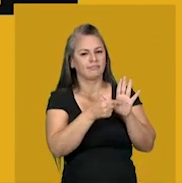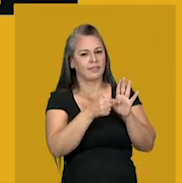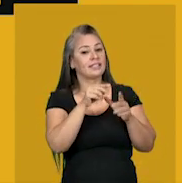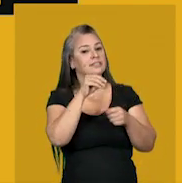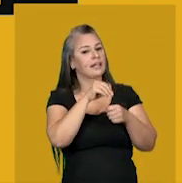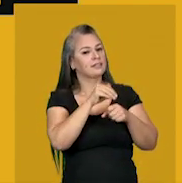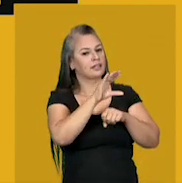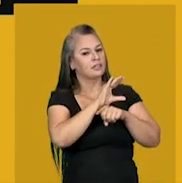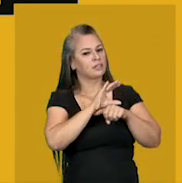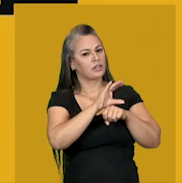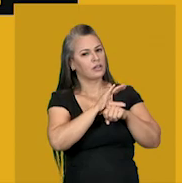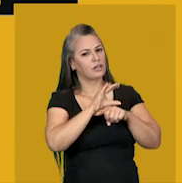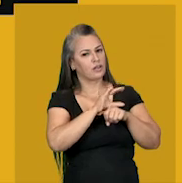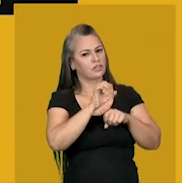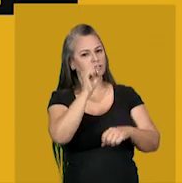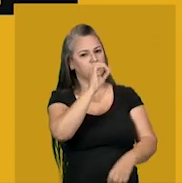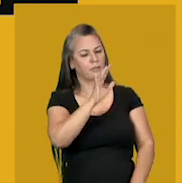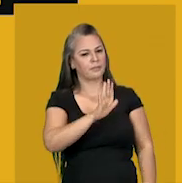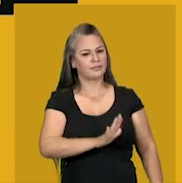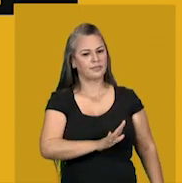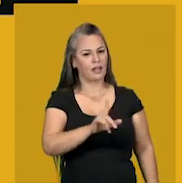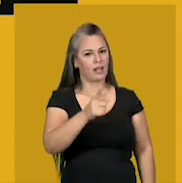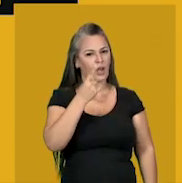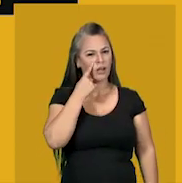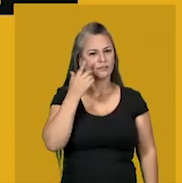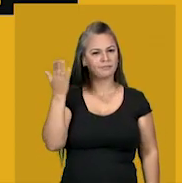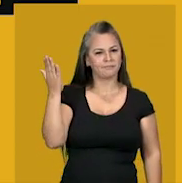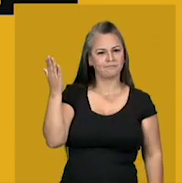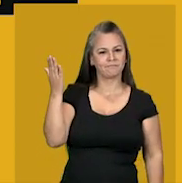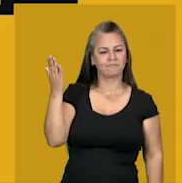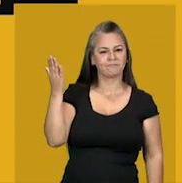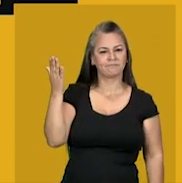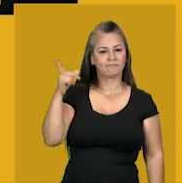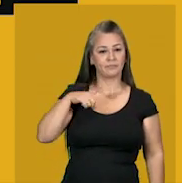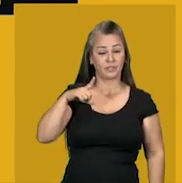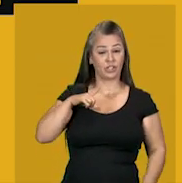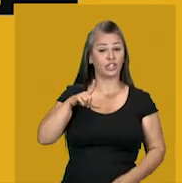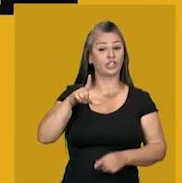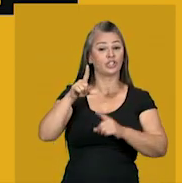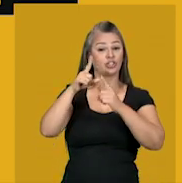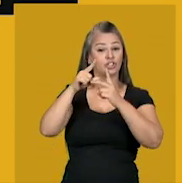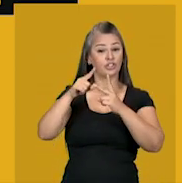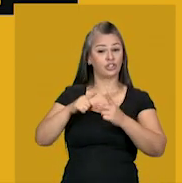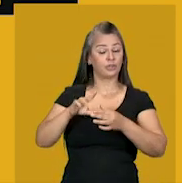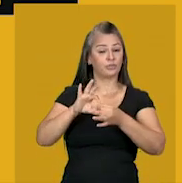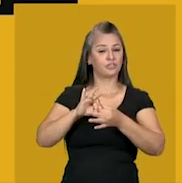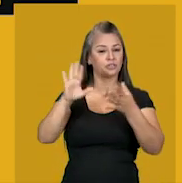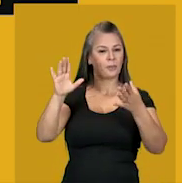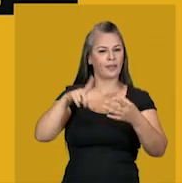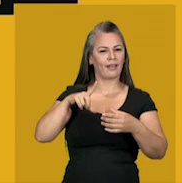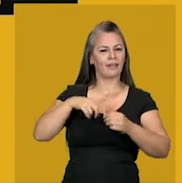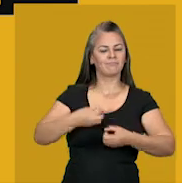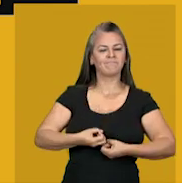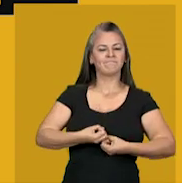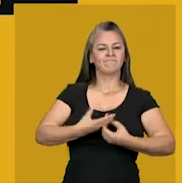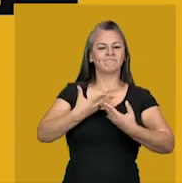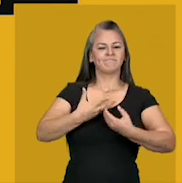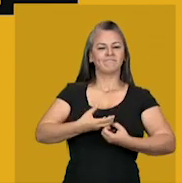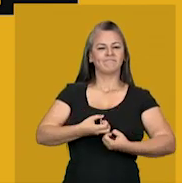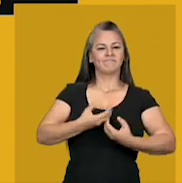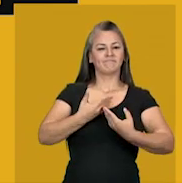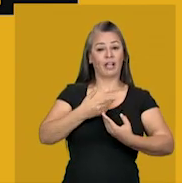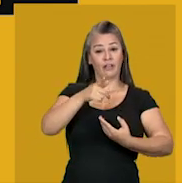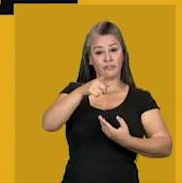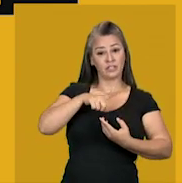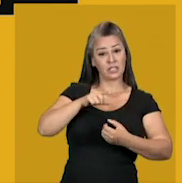brasileira, ok? São alguns tipos de liberdade. A expressão de opinião, iniciativa econômica, né, de você ter o seu negócio,